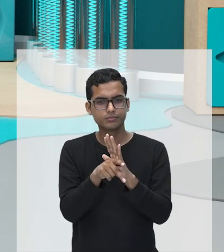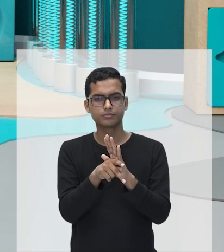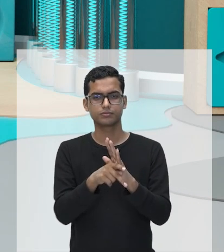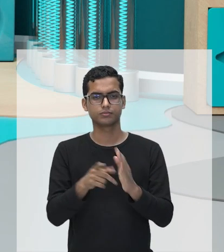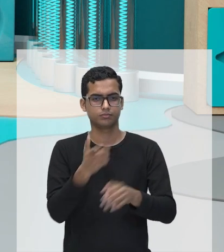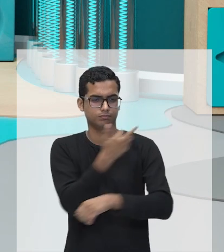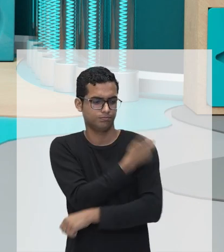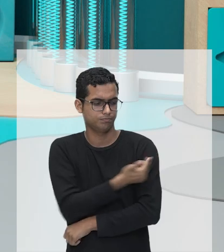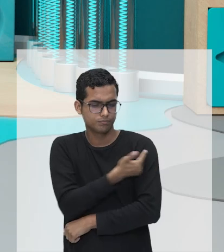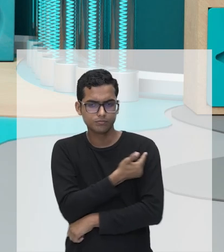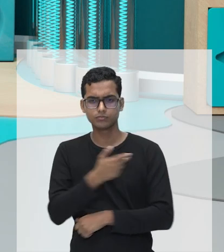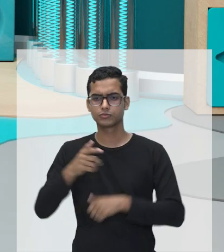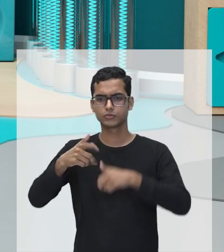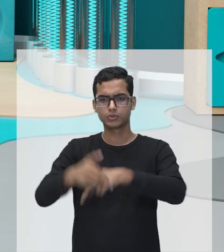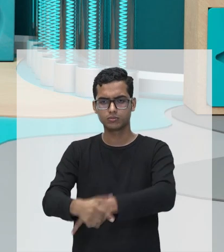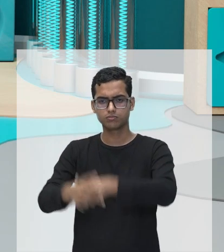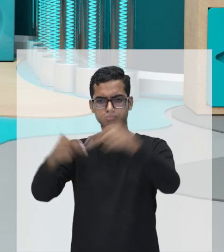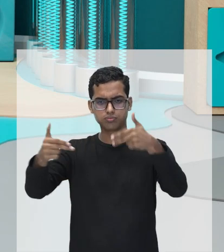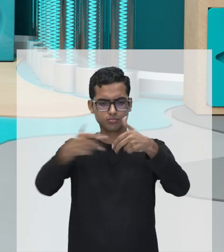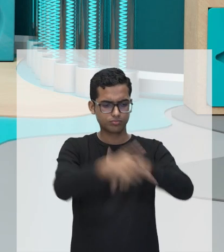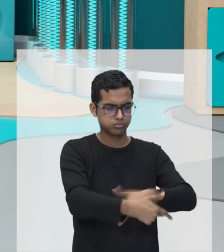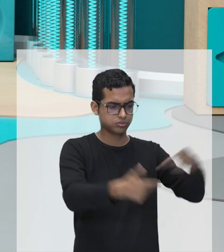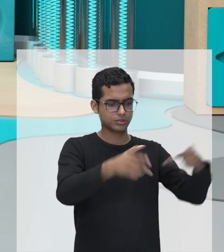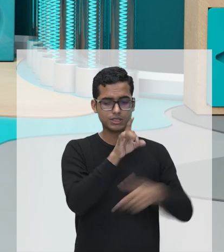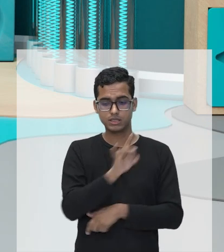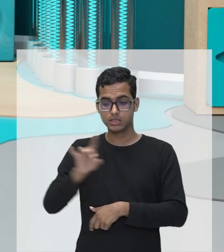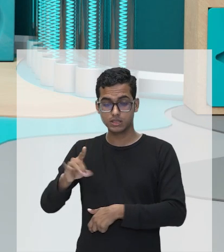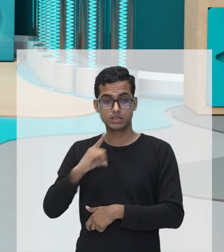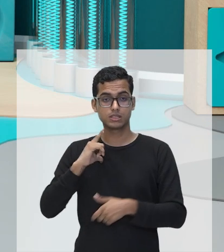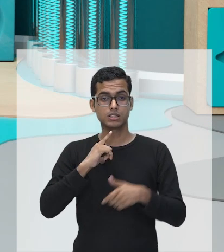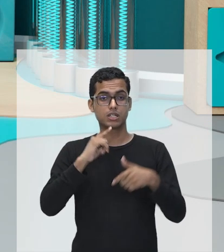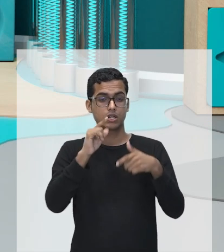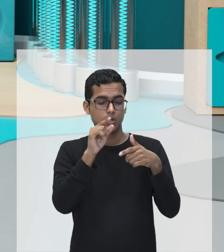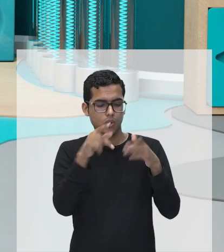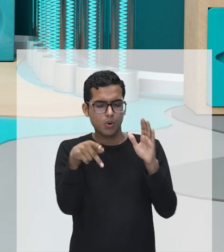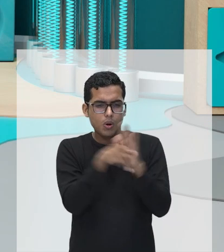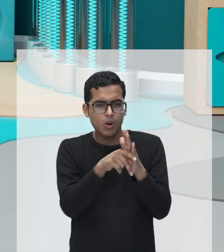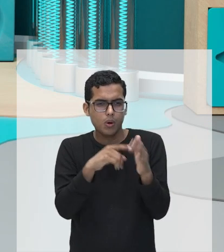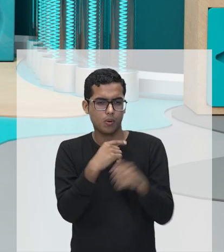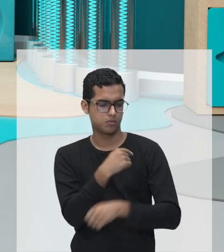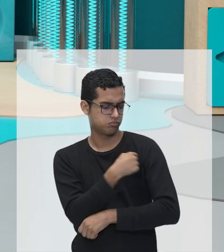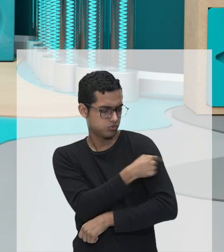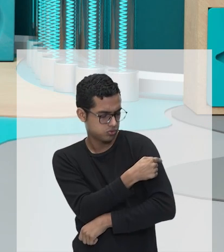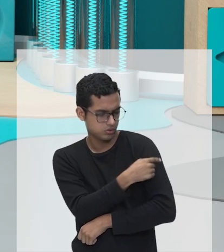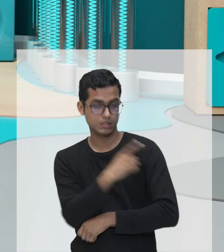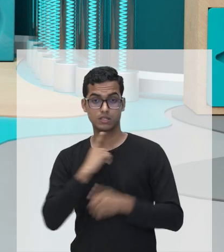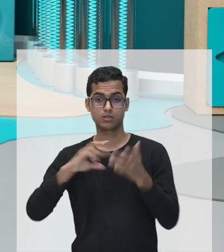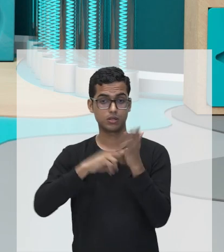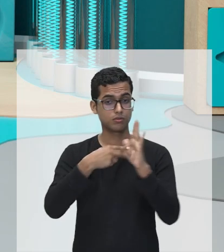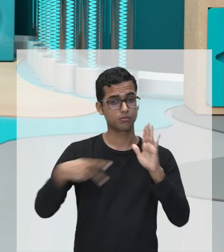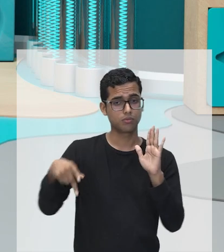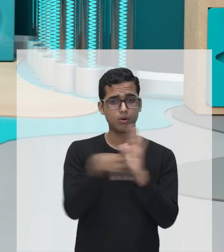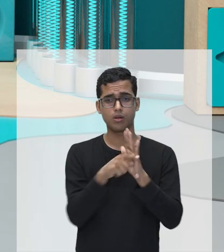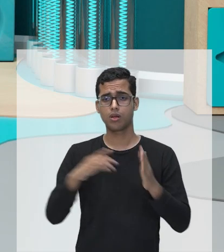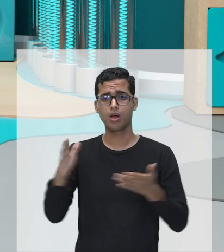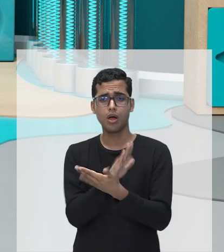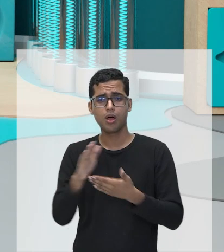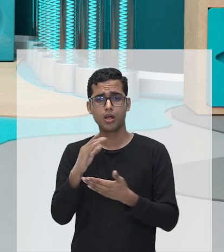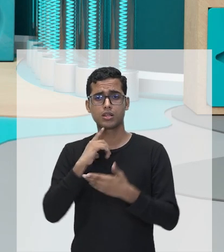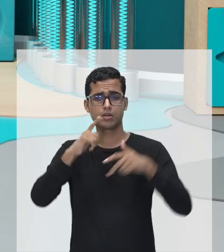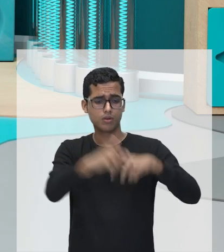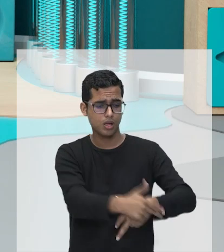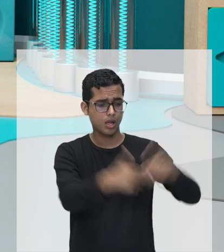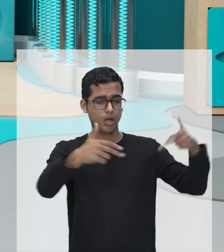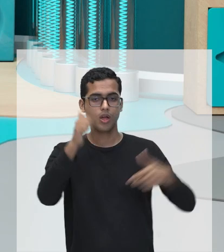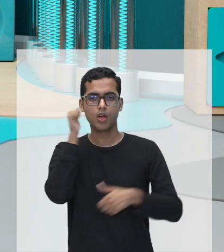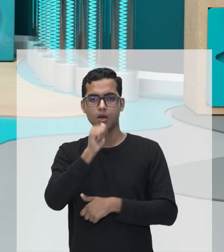em cada etnia um traço desse tem um significado próprio. Existem etnias que as mulheres fazem um traço